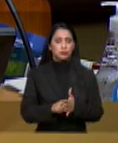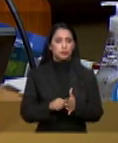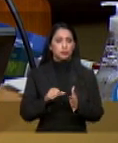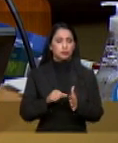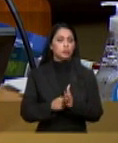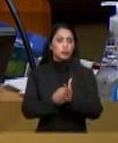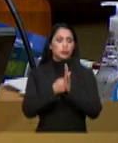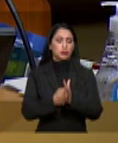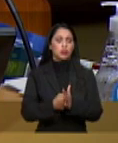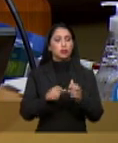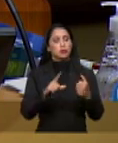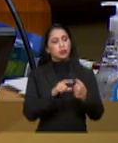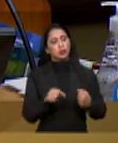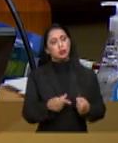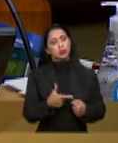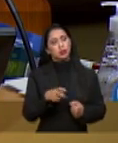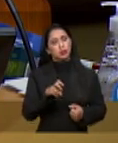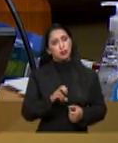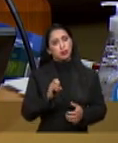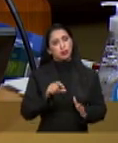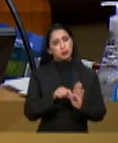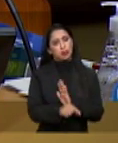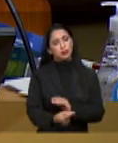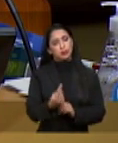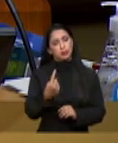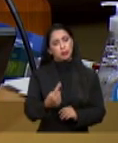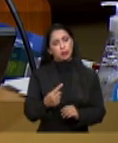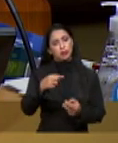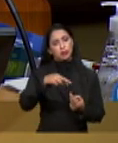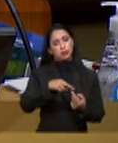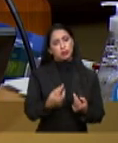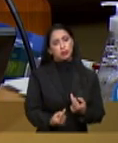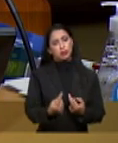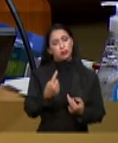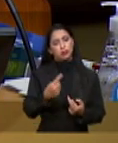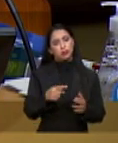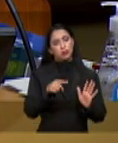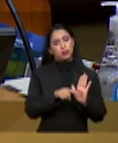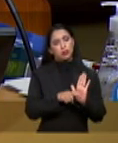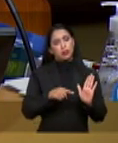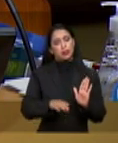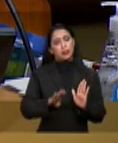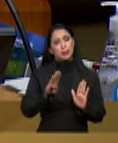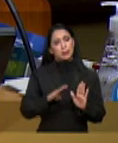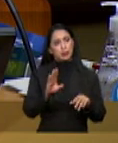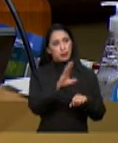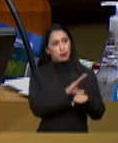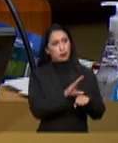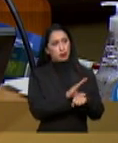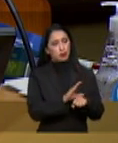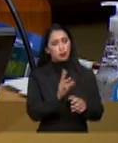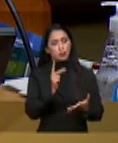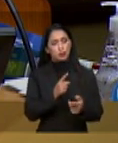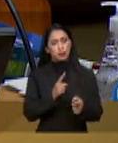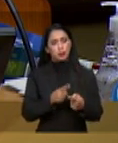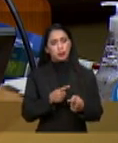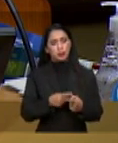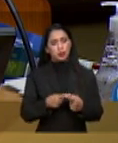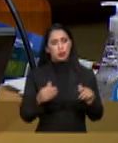artigo 62, parágrafo 1º, inciso 1, alínea B da Lei Maior. Isso porque, na mesma linha